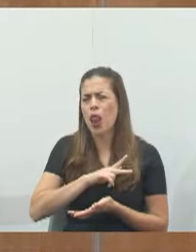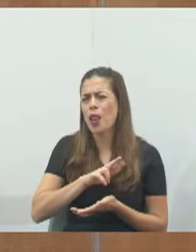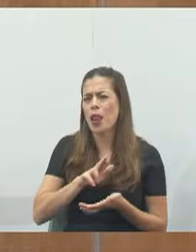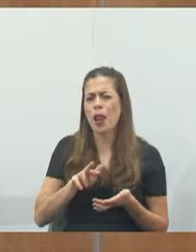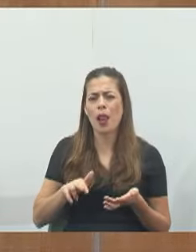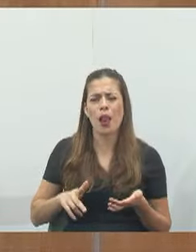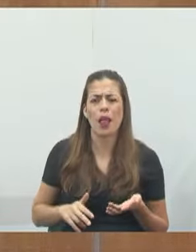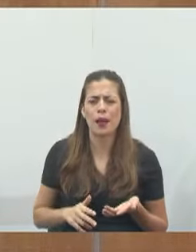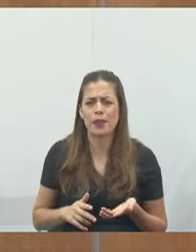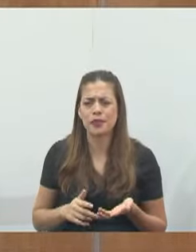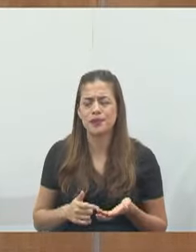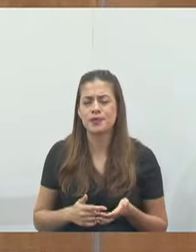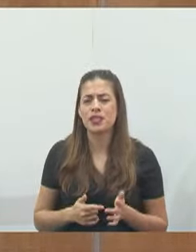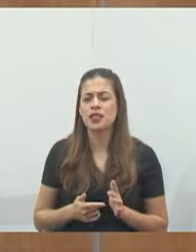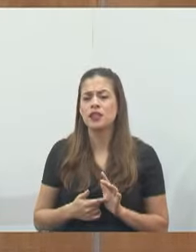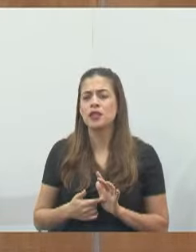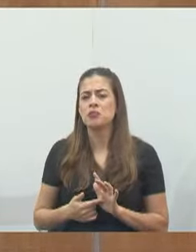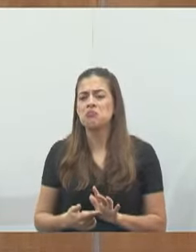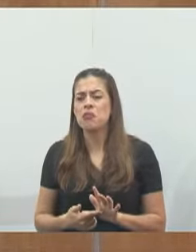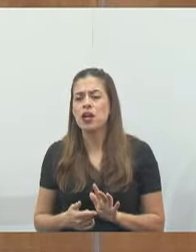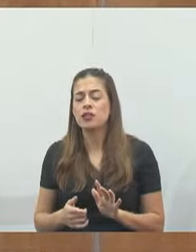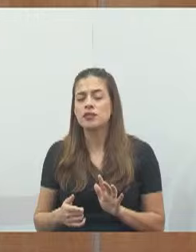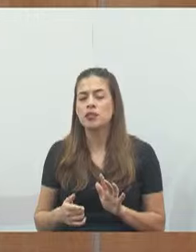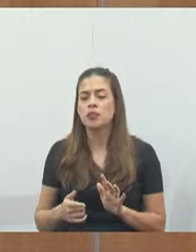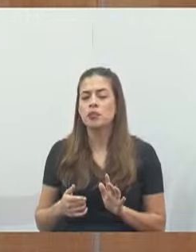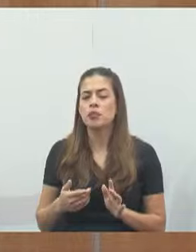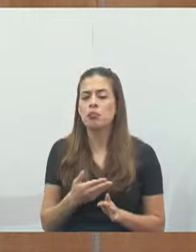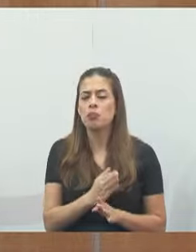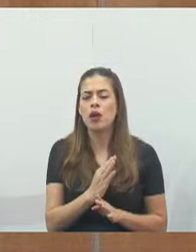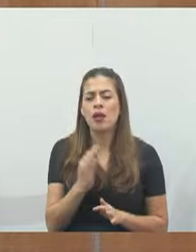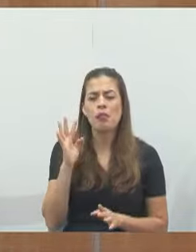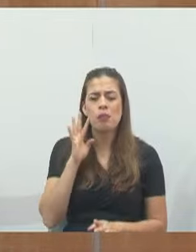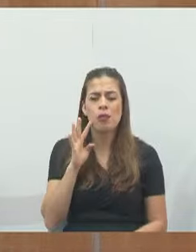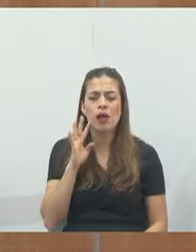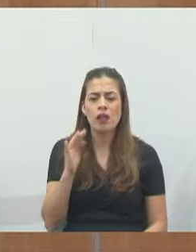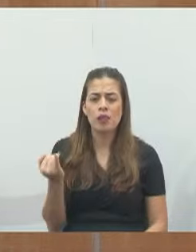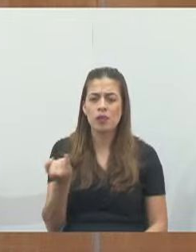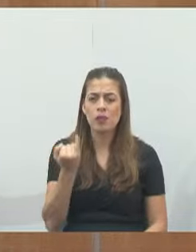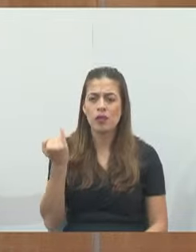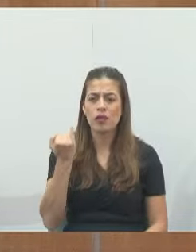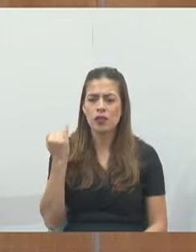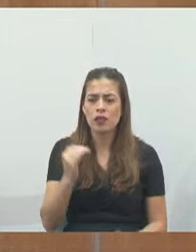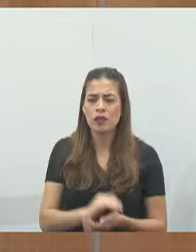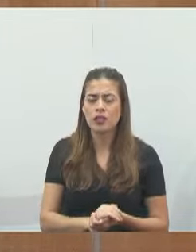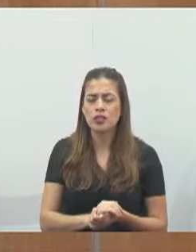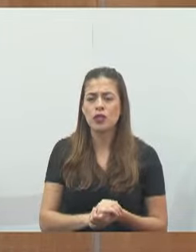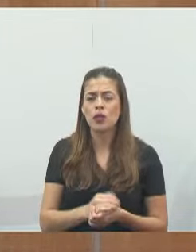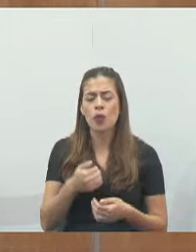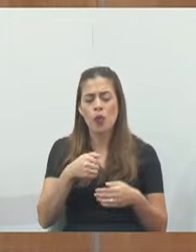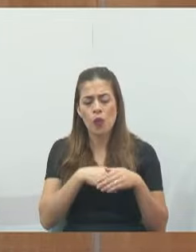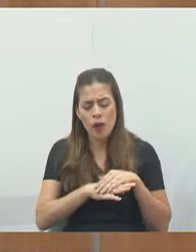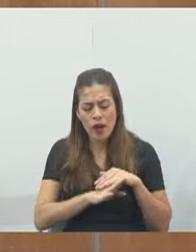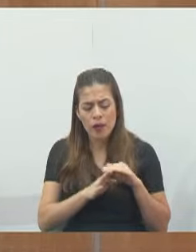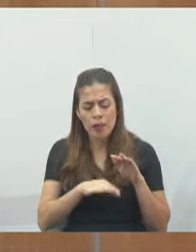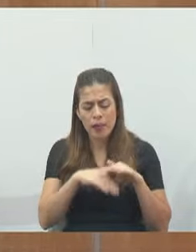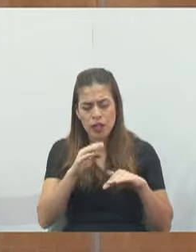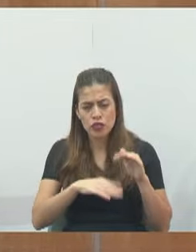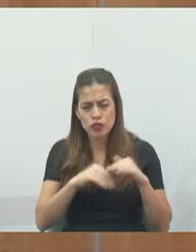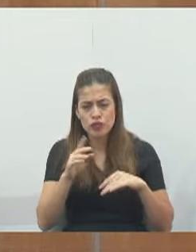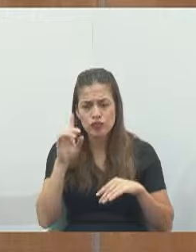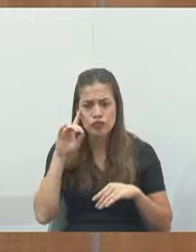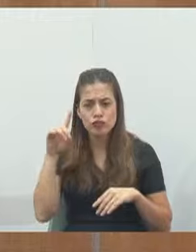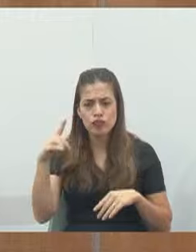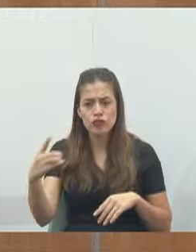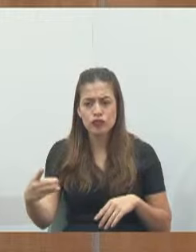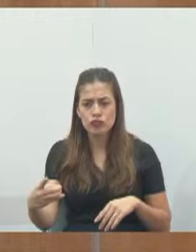né? várias premissas. É uma das passagens mais bacanas que eu guardo e pratico todos os dias na minha vida.